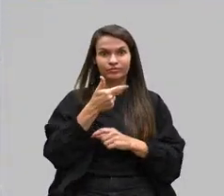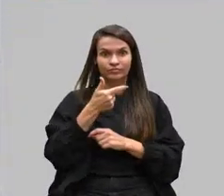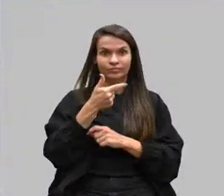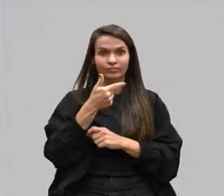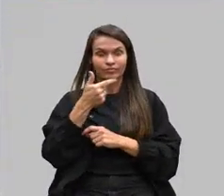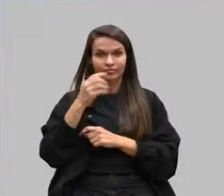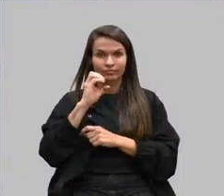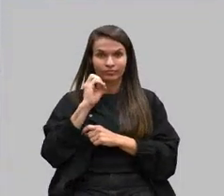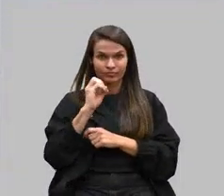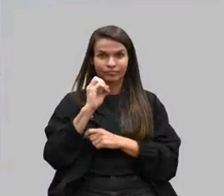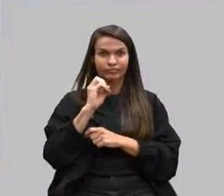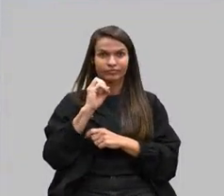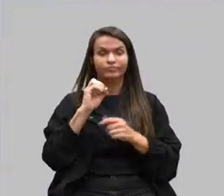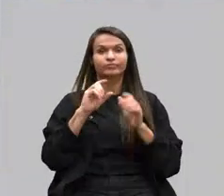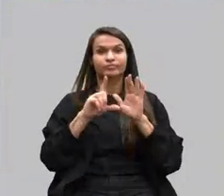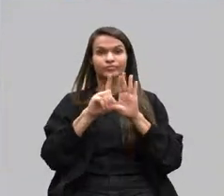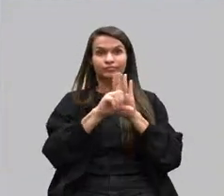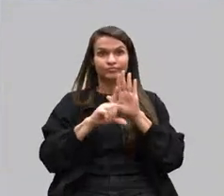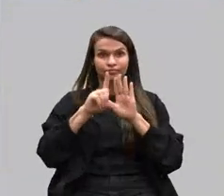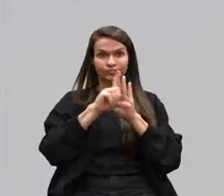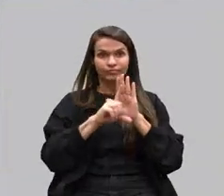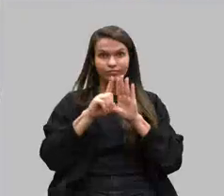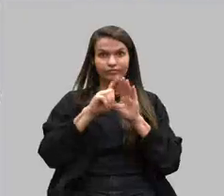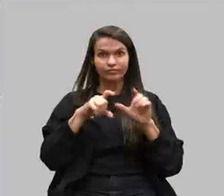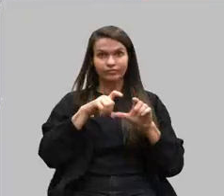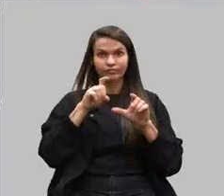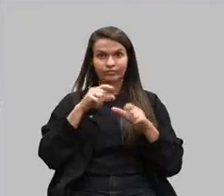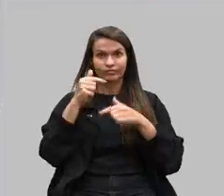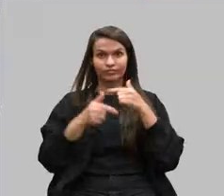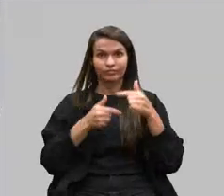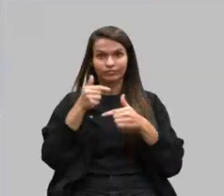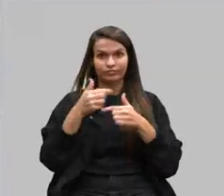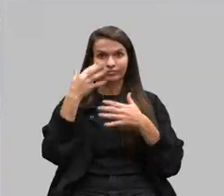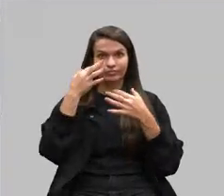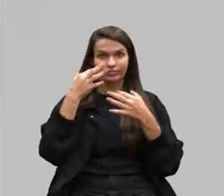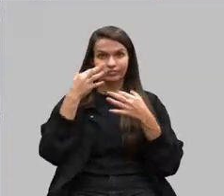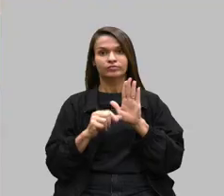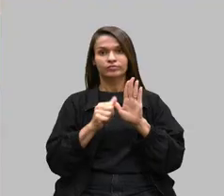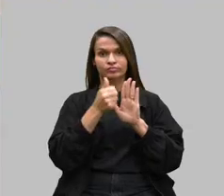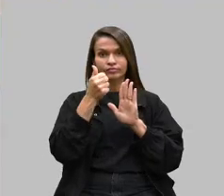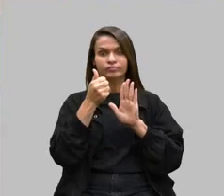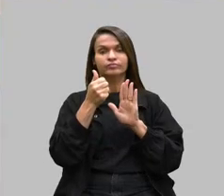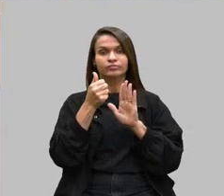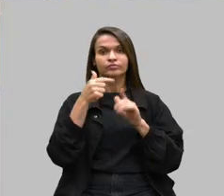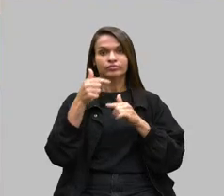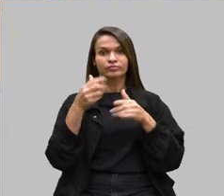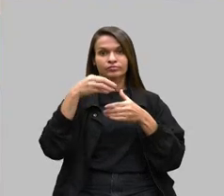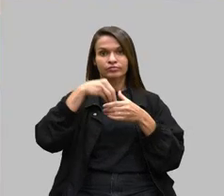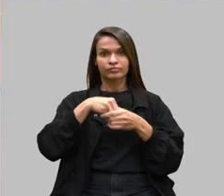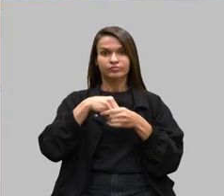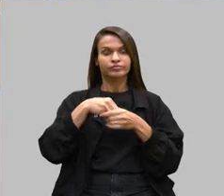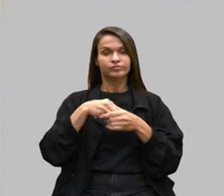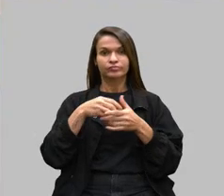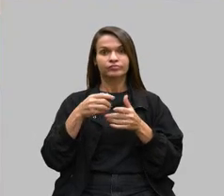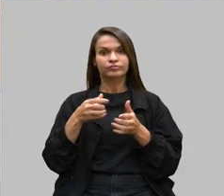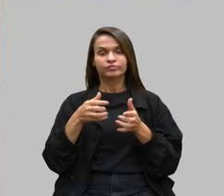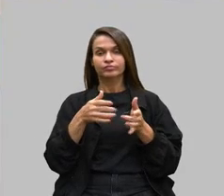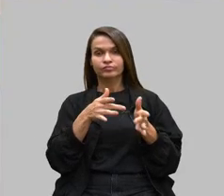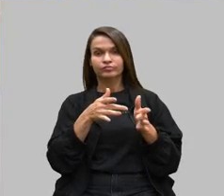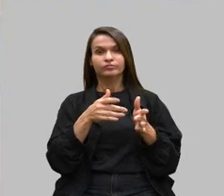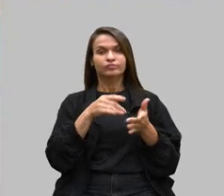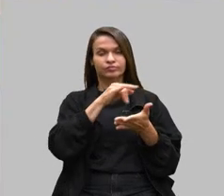legislatura suspendo os trabalhos para entendimento dispensa a leitura da ata da reunião